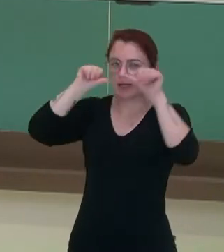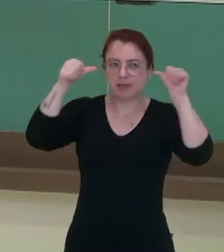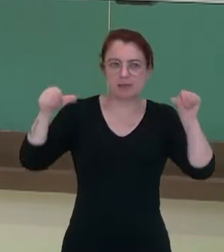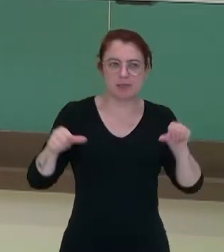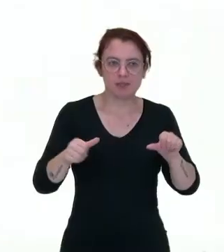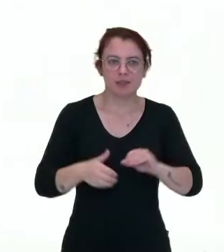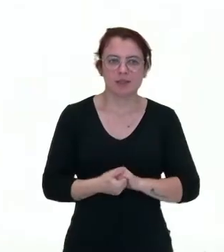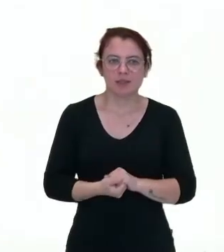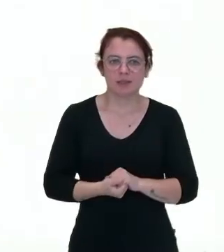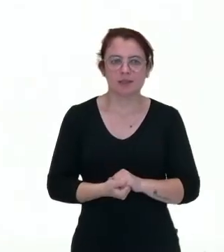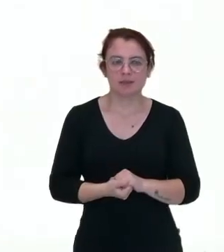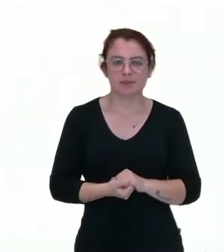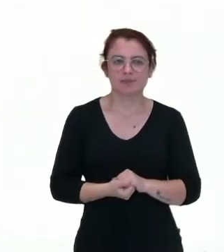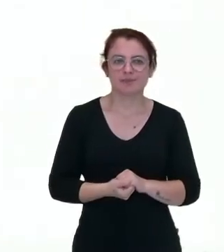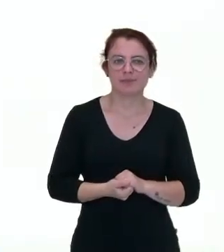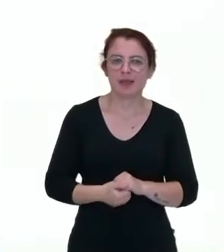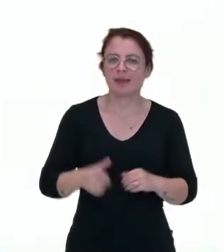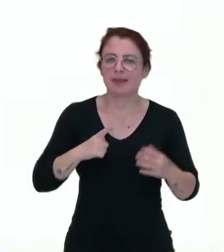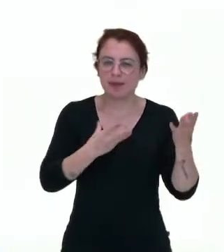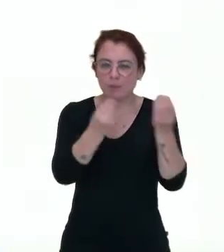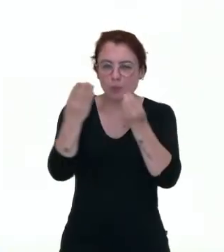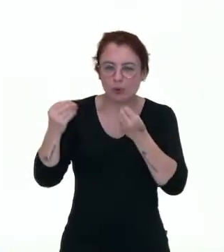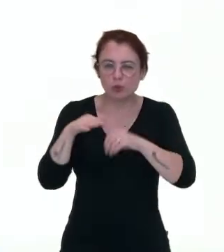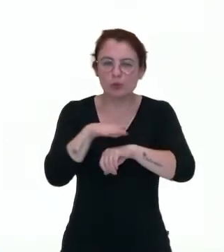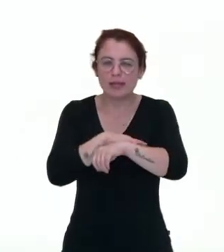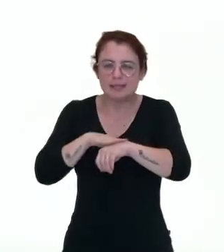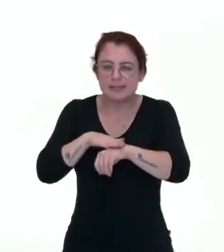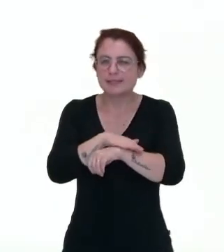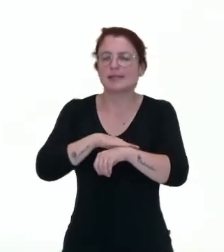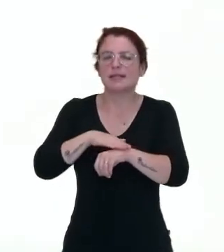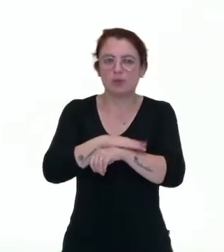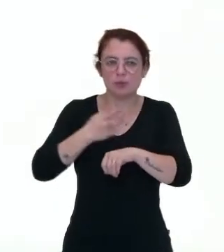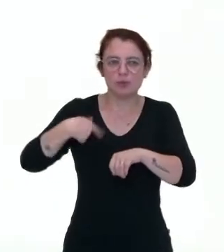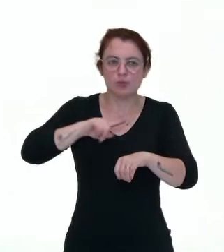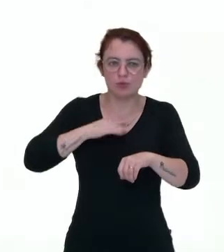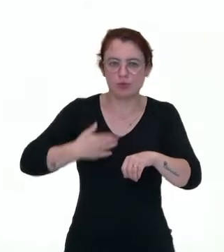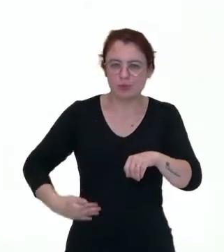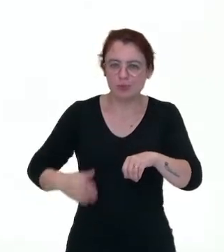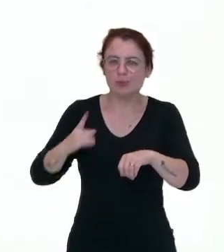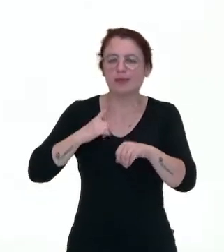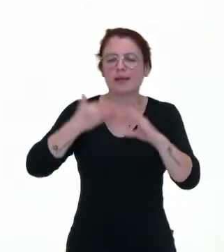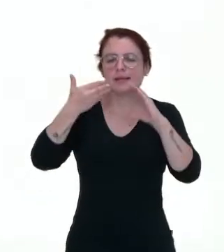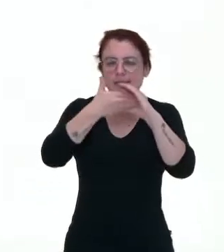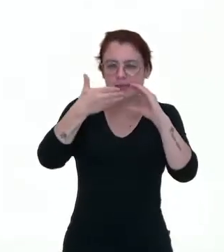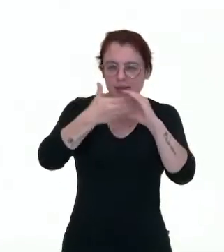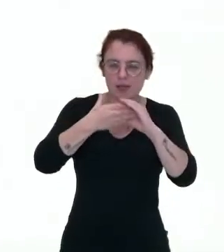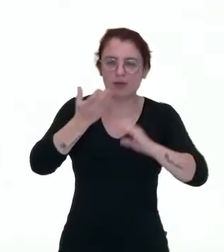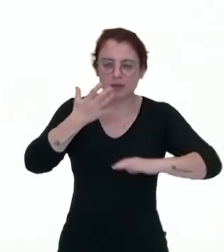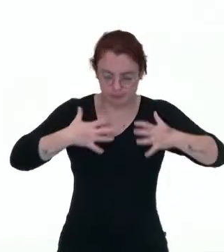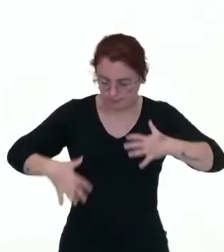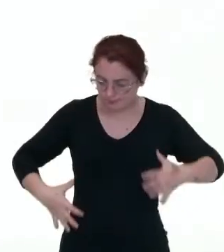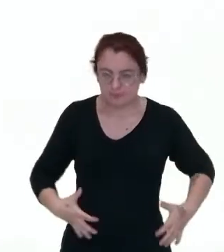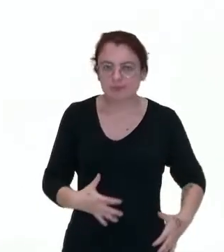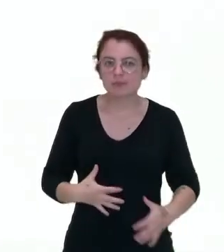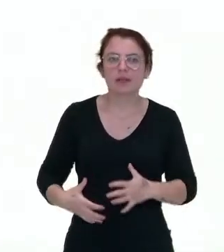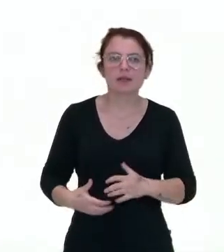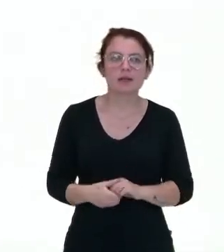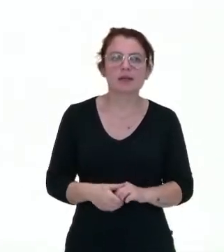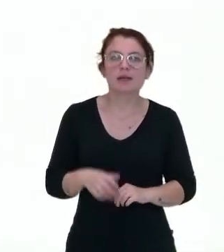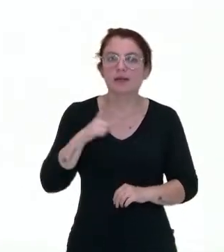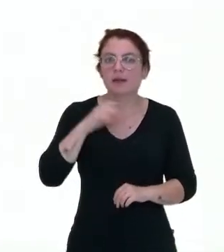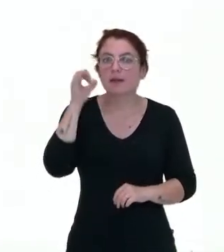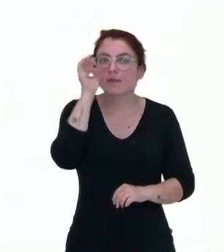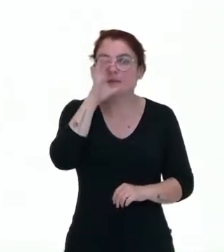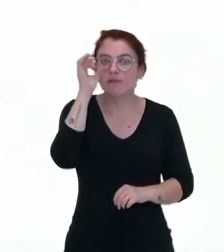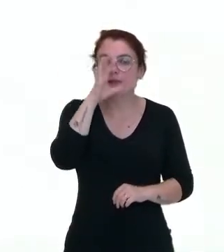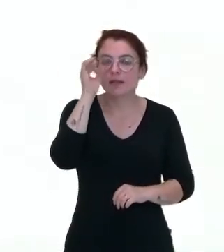gente visualiza tecidos do nosso corpo, aqui a gente tem as células que compõem o nosso corpo, e aqui em verde